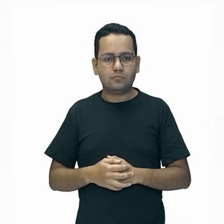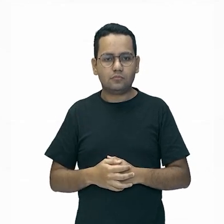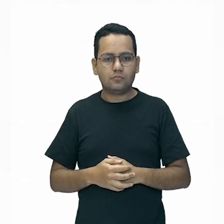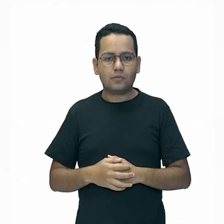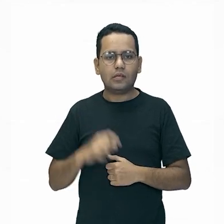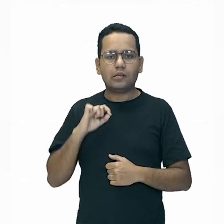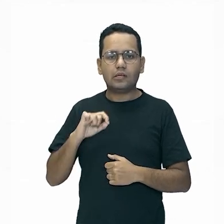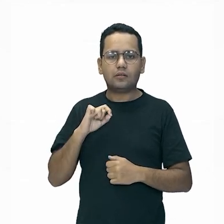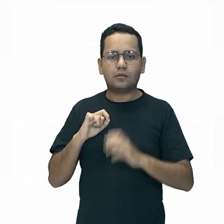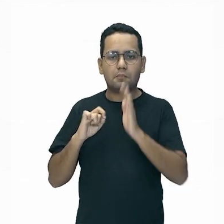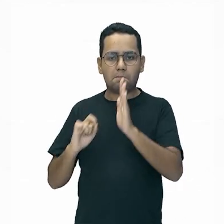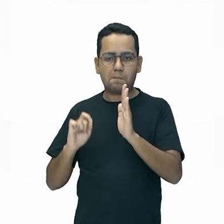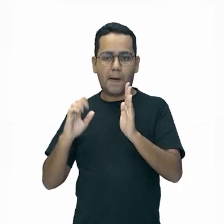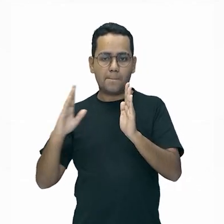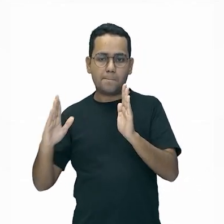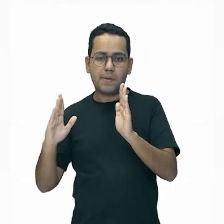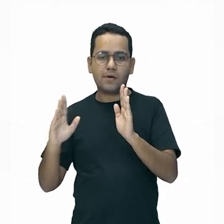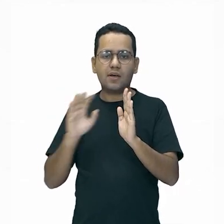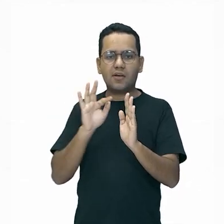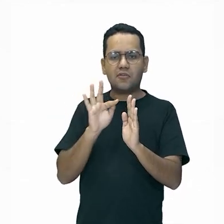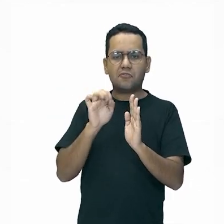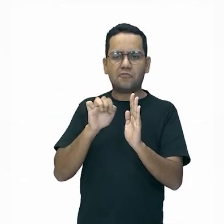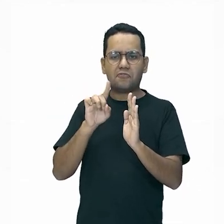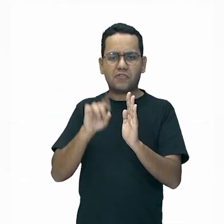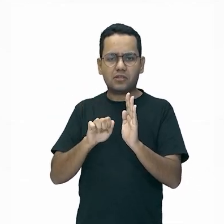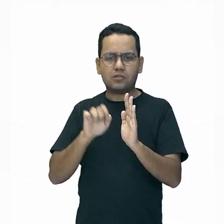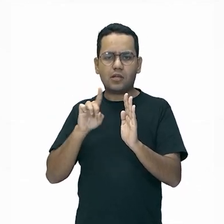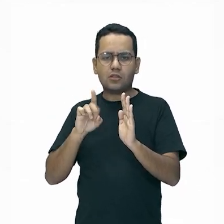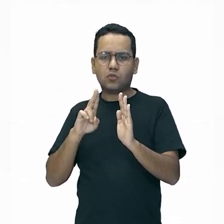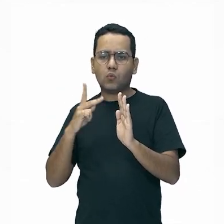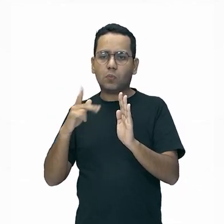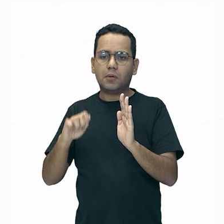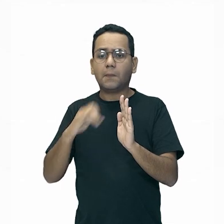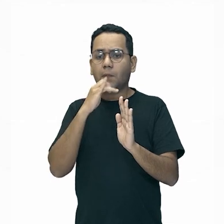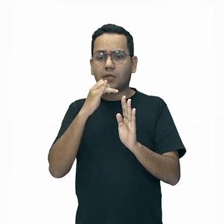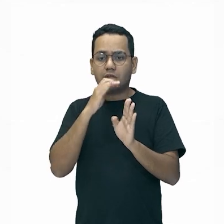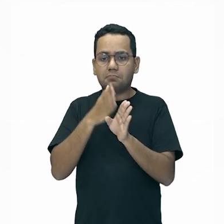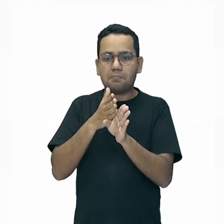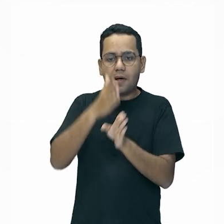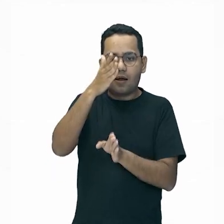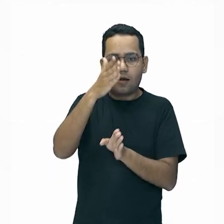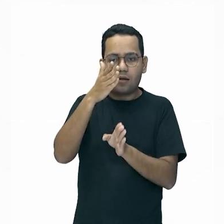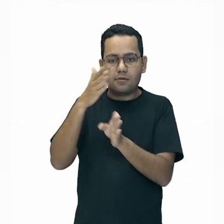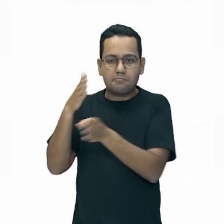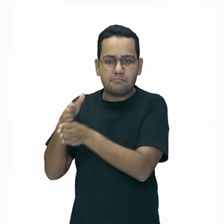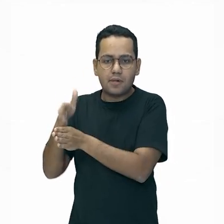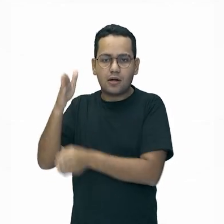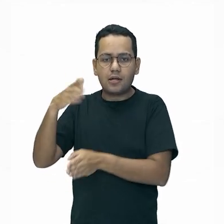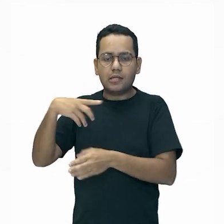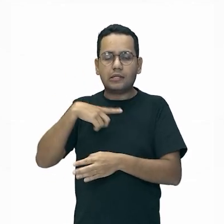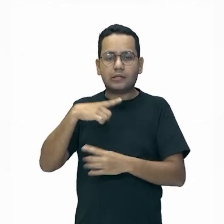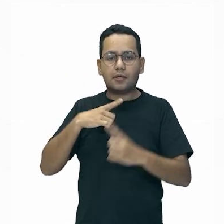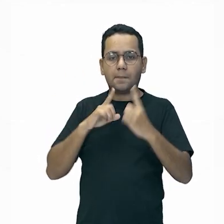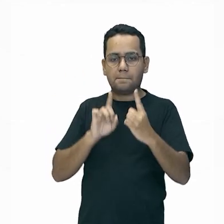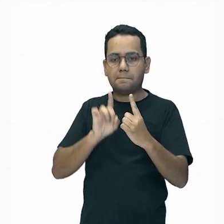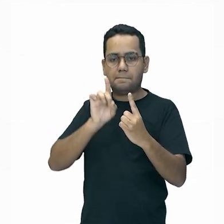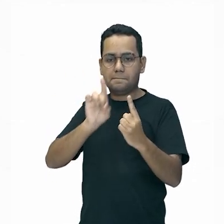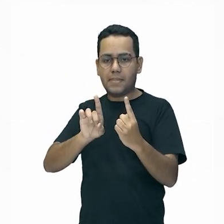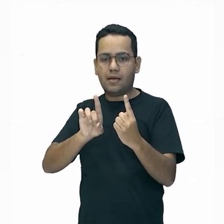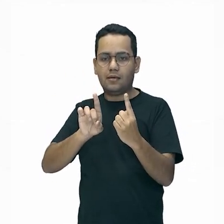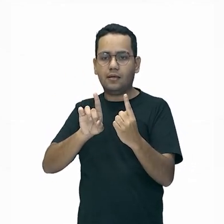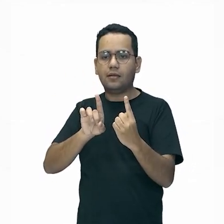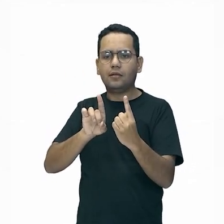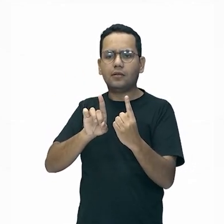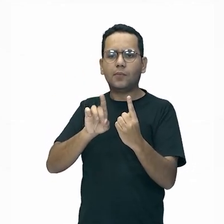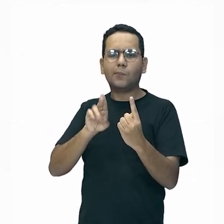dupla. O que é uma fenda dupla, pessoal? Ora, é uma parede onde eu tenho dois buraquinhos, tá? Eu tenho duas fendas